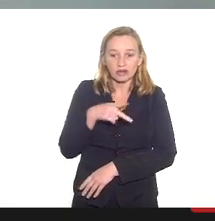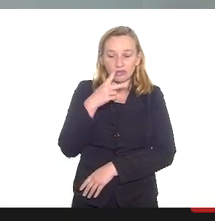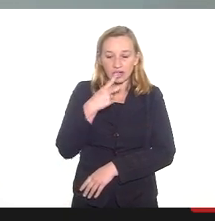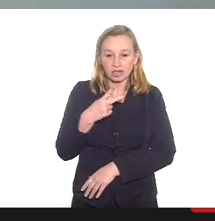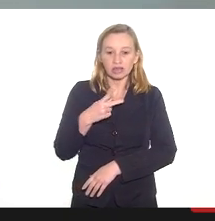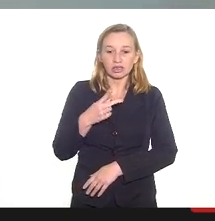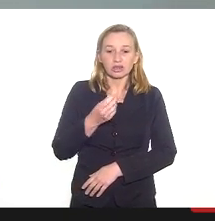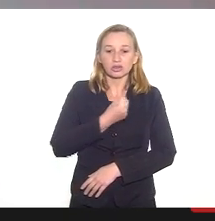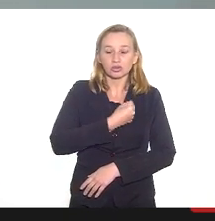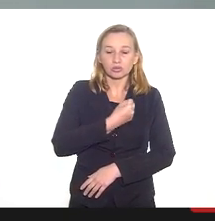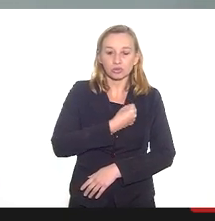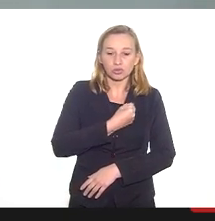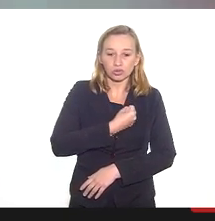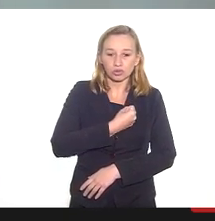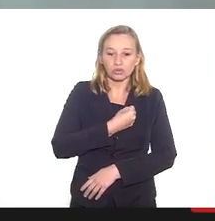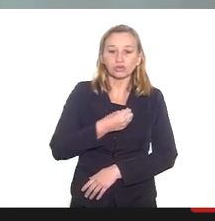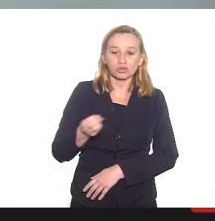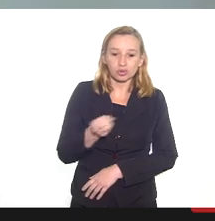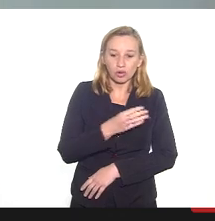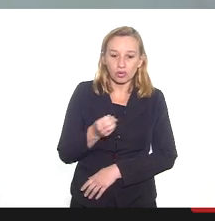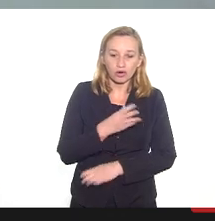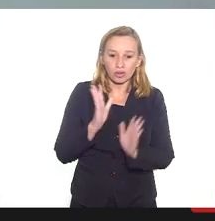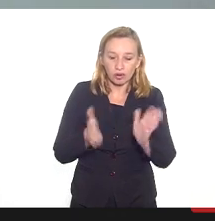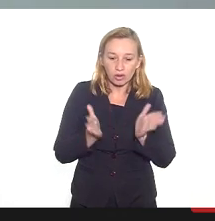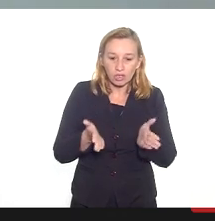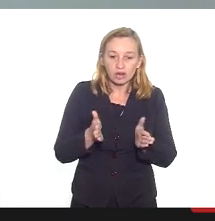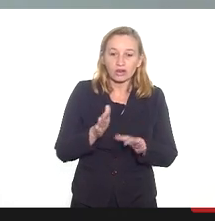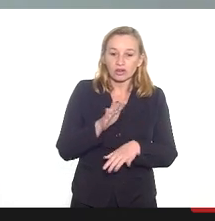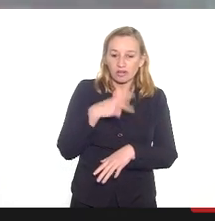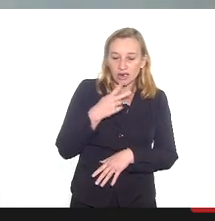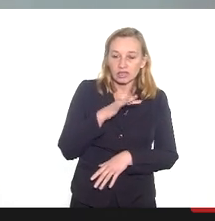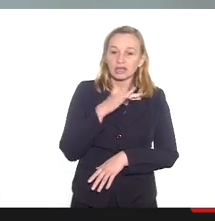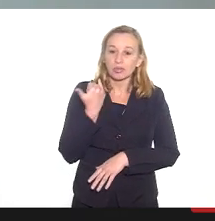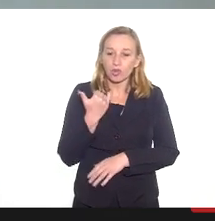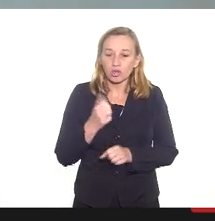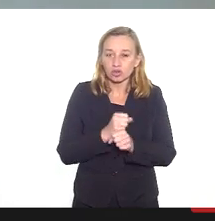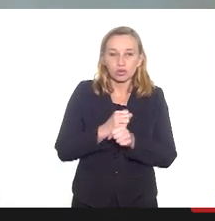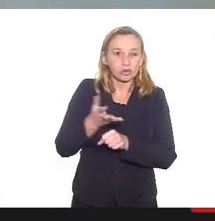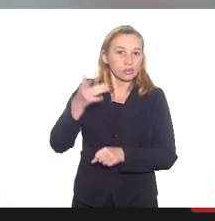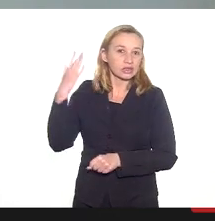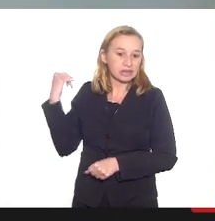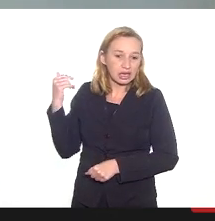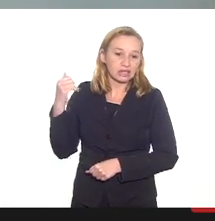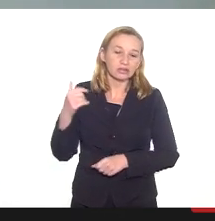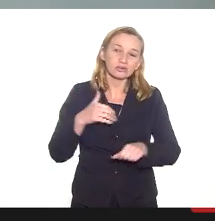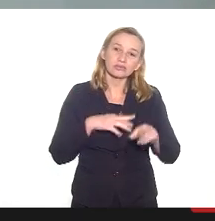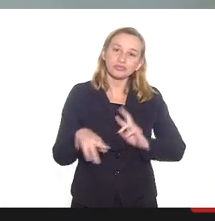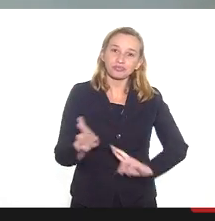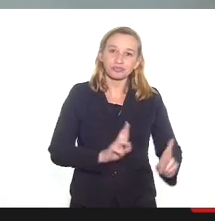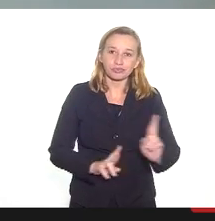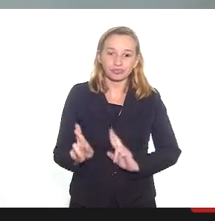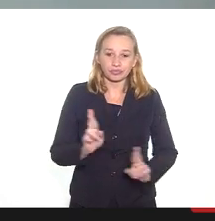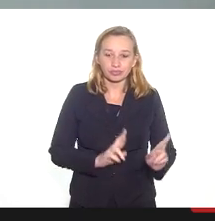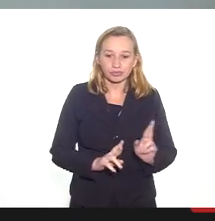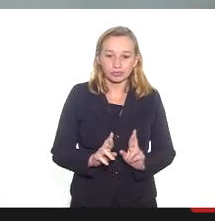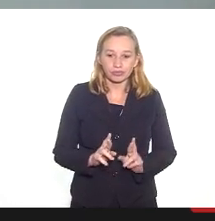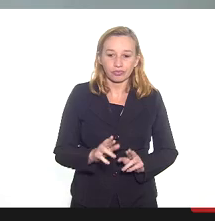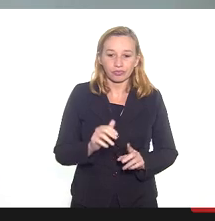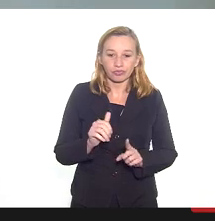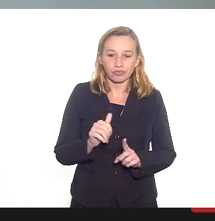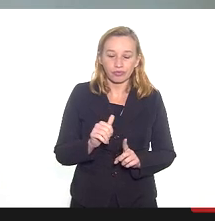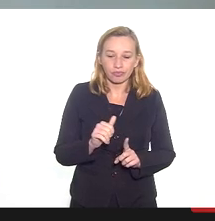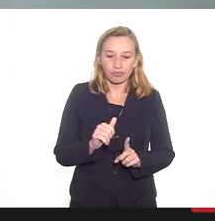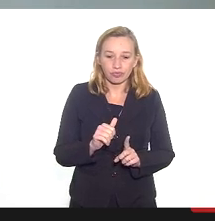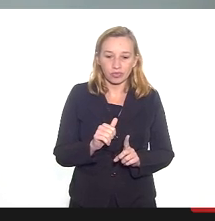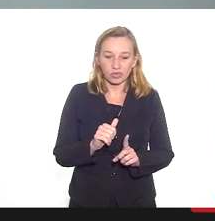deputada Rejane, então eu ia falar um pouco dos assassinatos do ano passado em relação ao feminicídio,